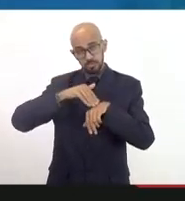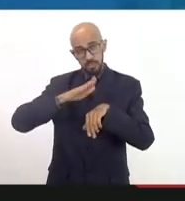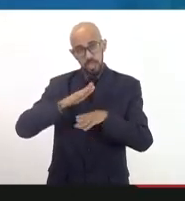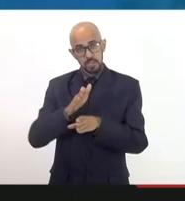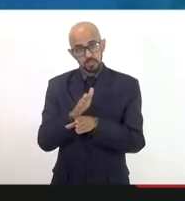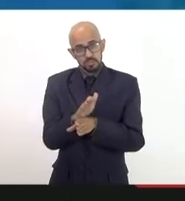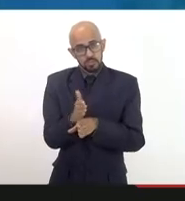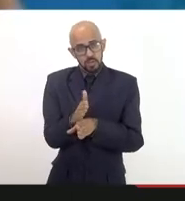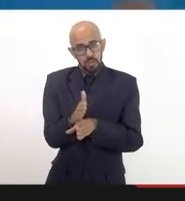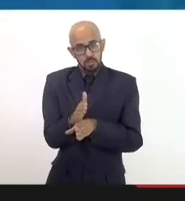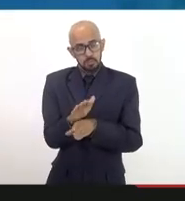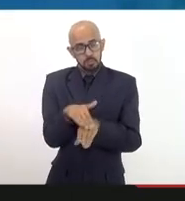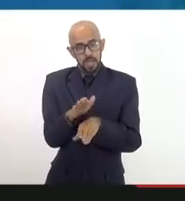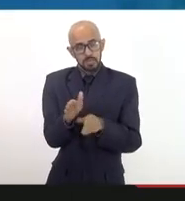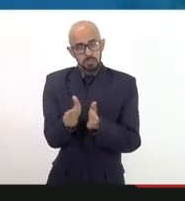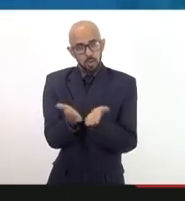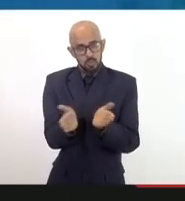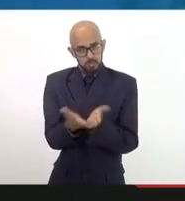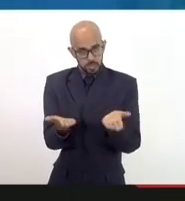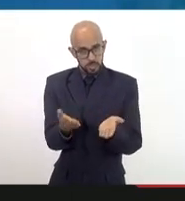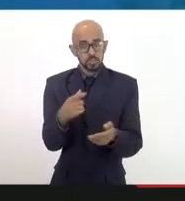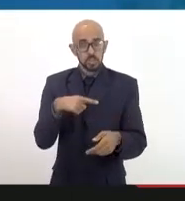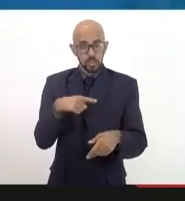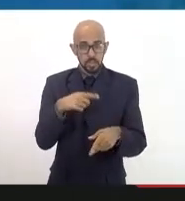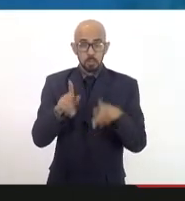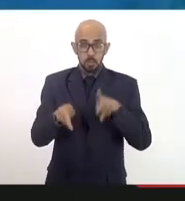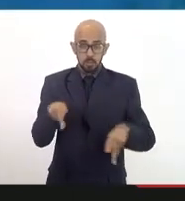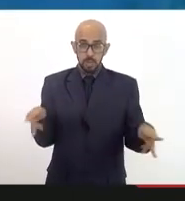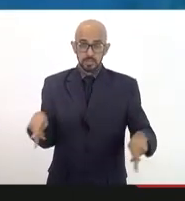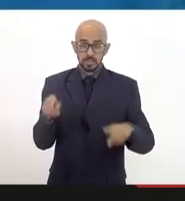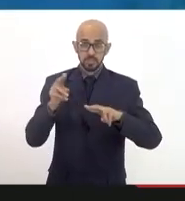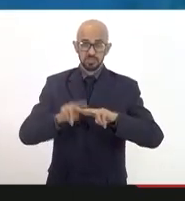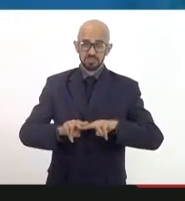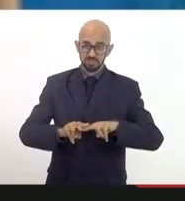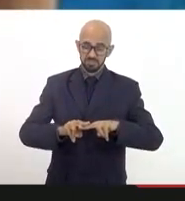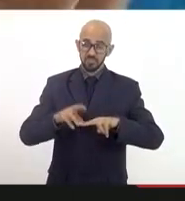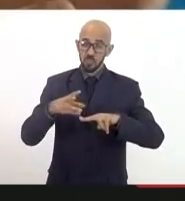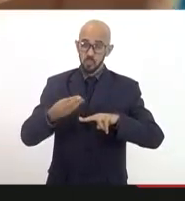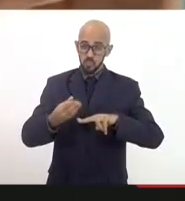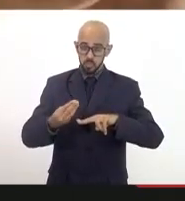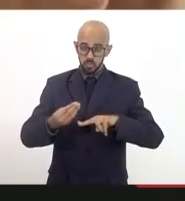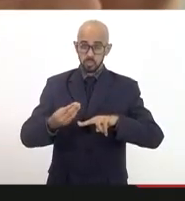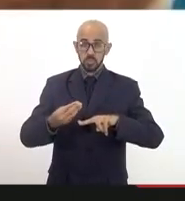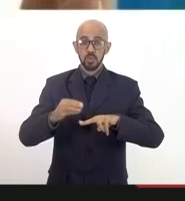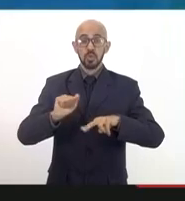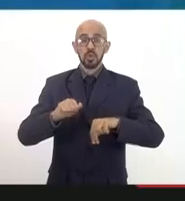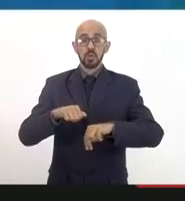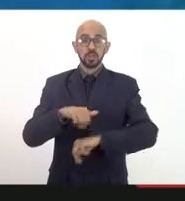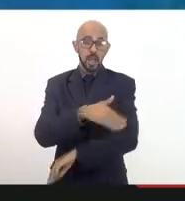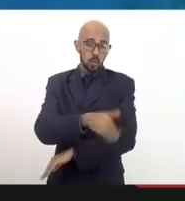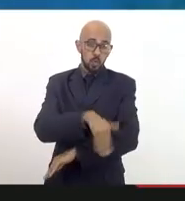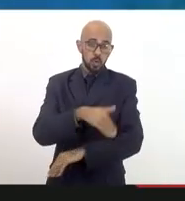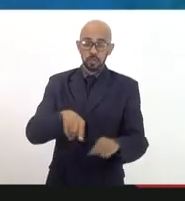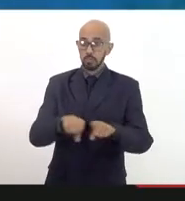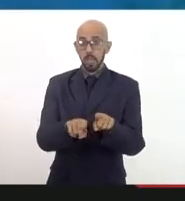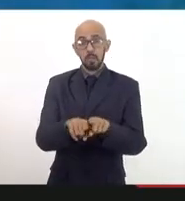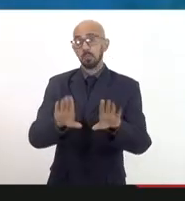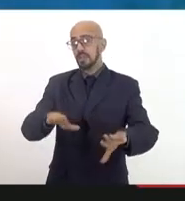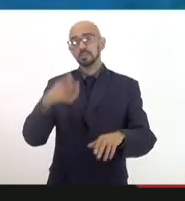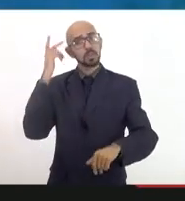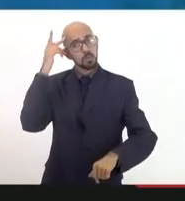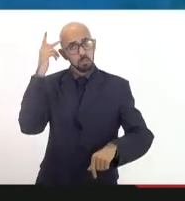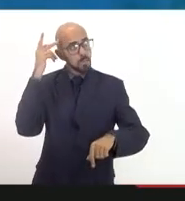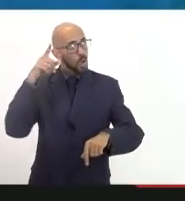nós temos uma população carcerária muito grande, temos uma população em situação de rua grande, mas São Paulo também tem isso, e os números de São Paulo nos